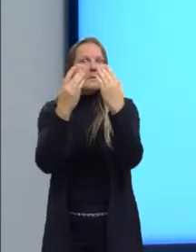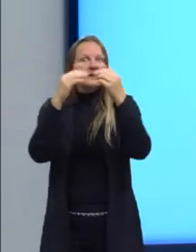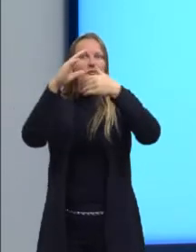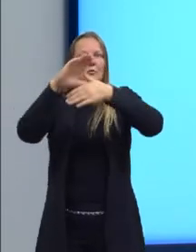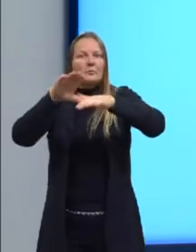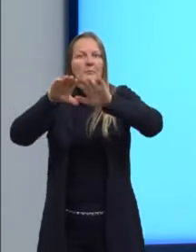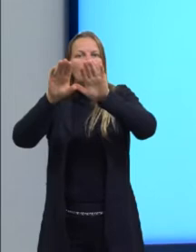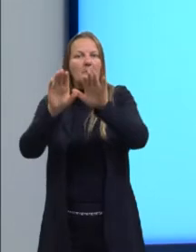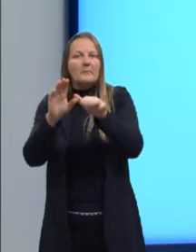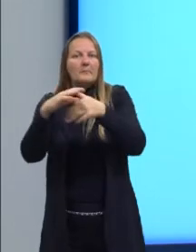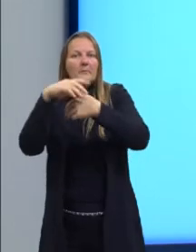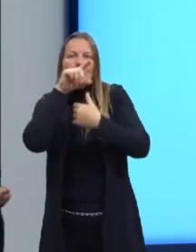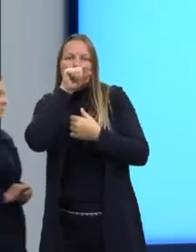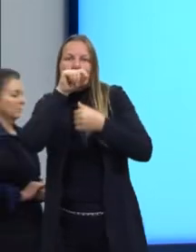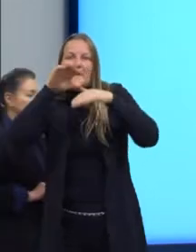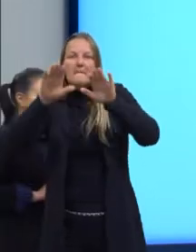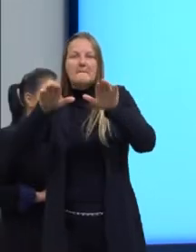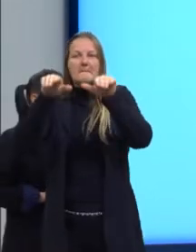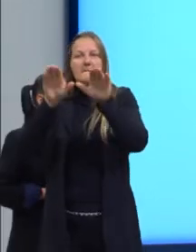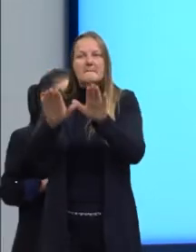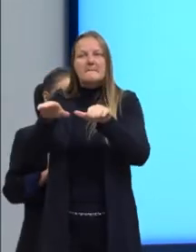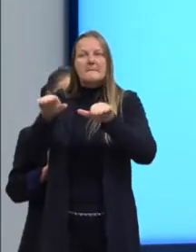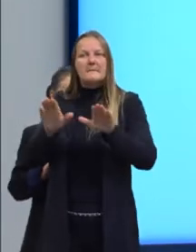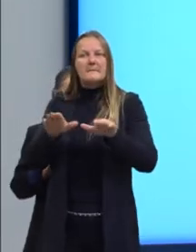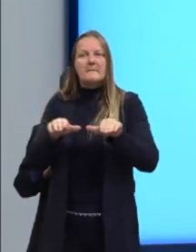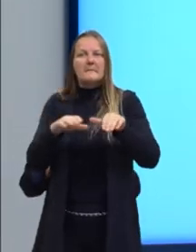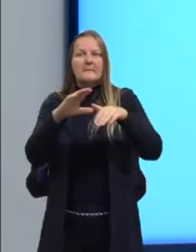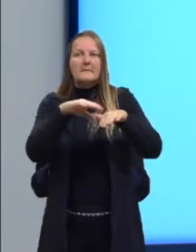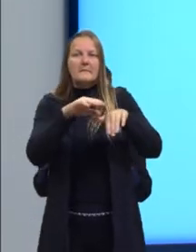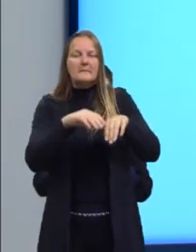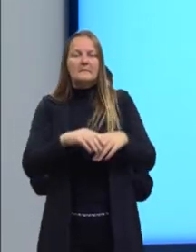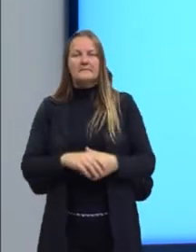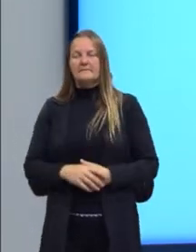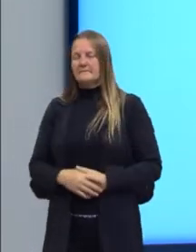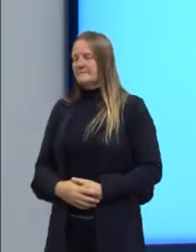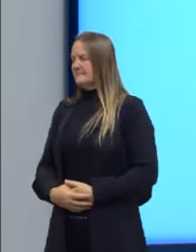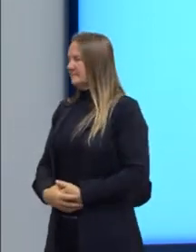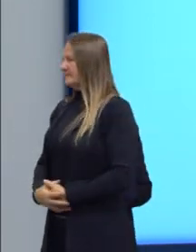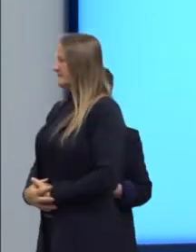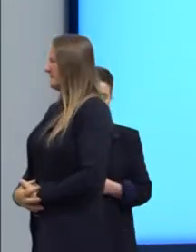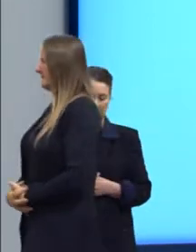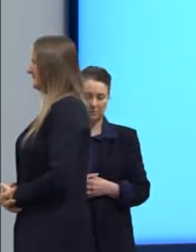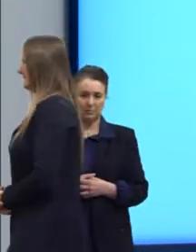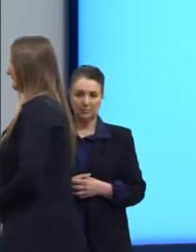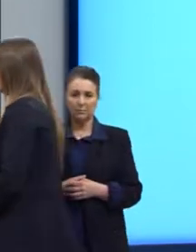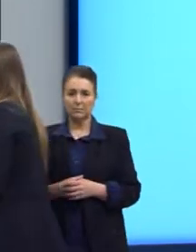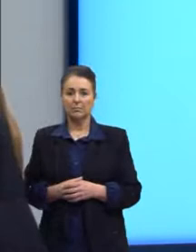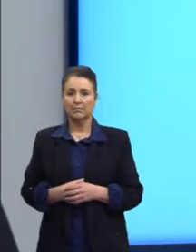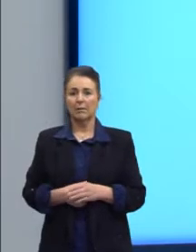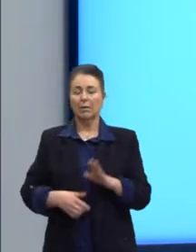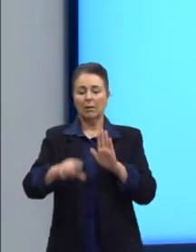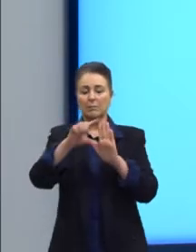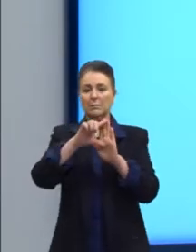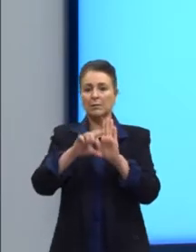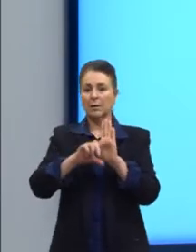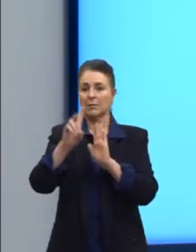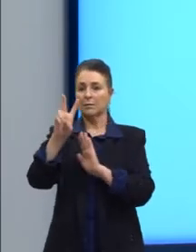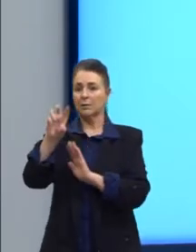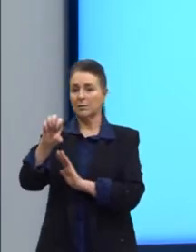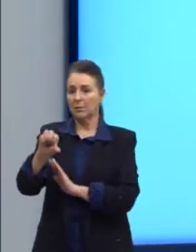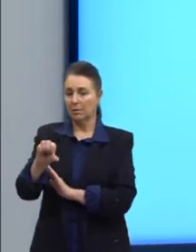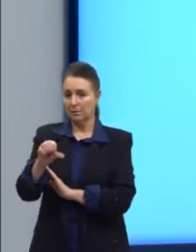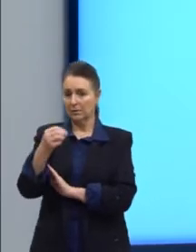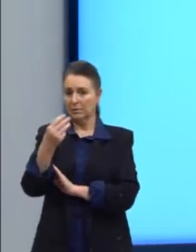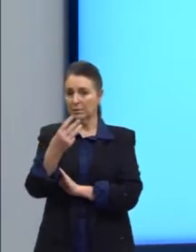vai desaparecer completamente nos versos 29 31 e 38 por exemplo e